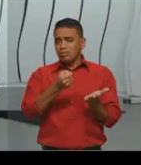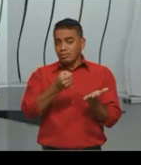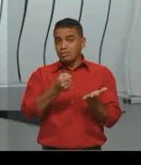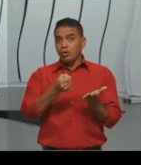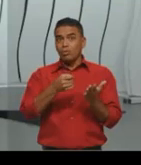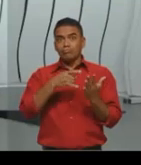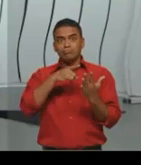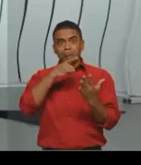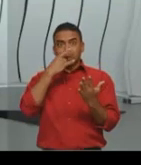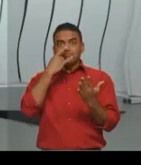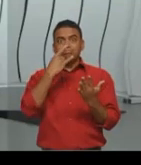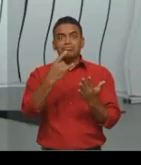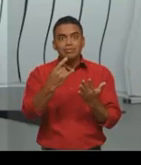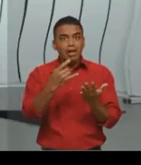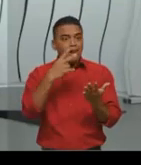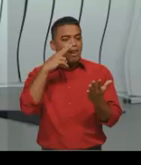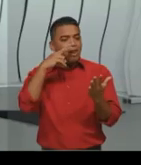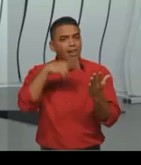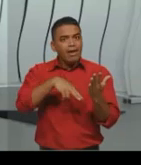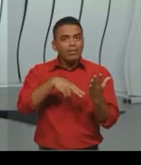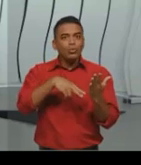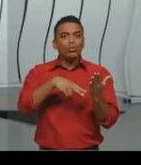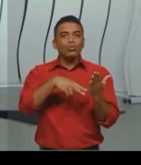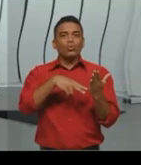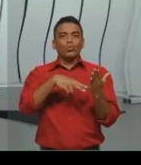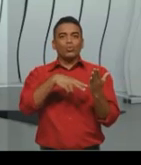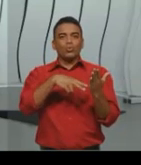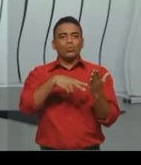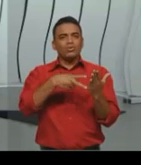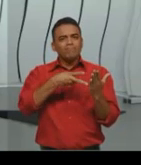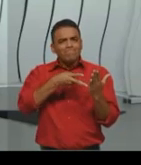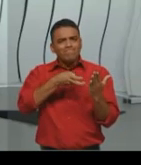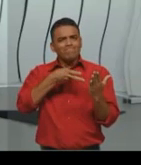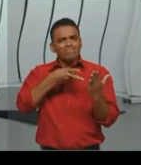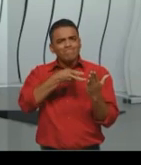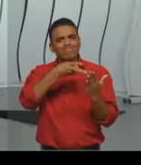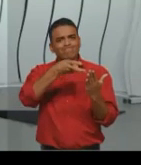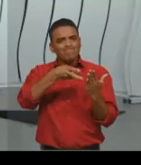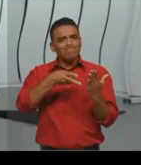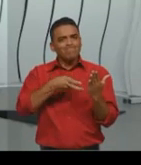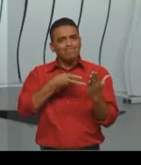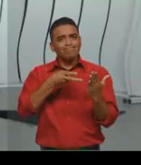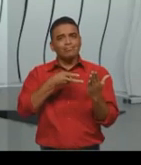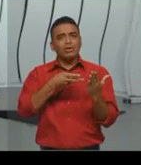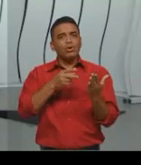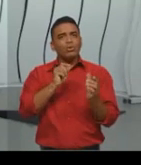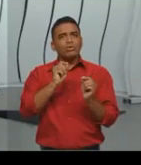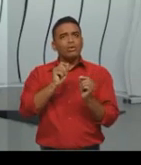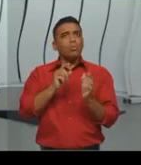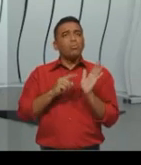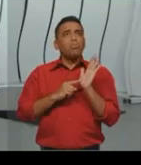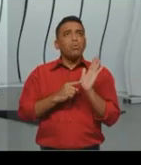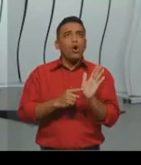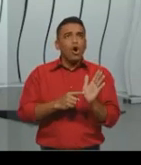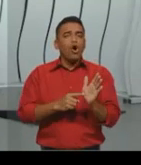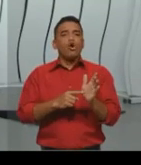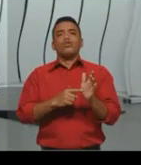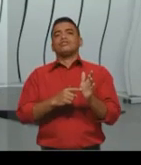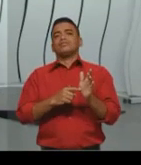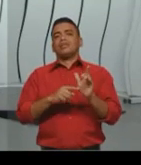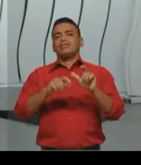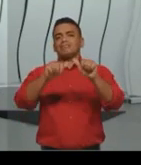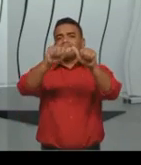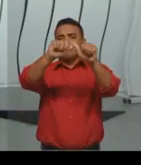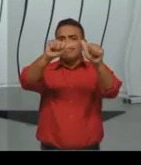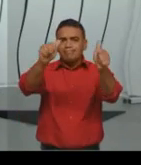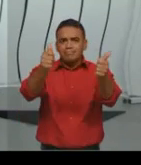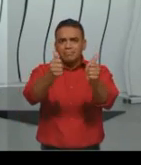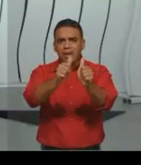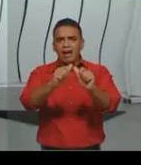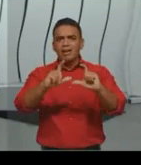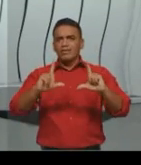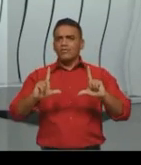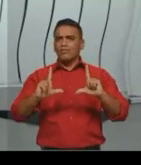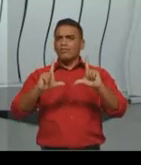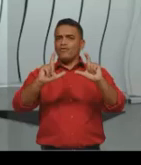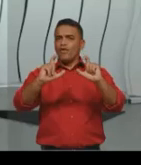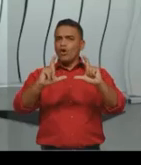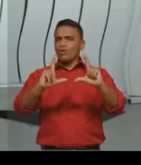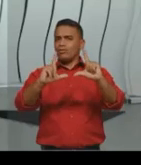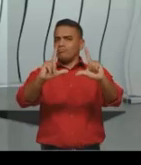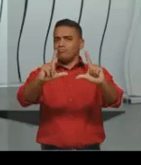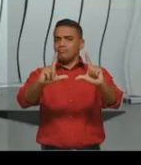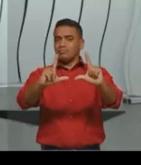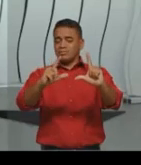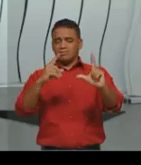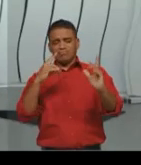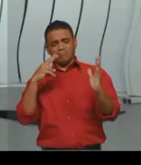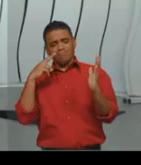leitor para ler, já fala do que vai falar, a gravura também, uma foto, ela